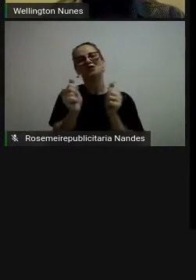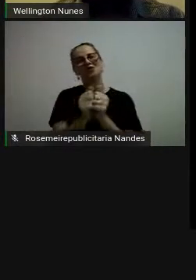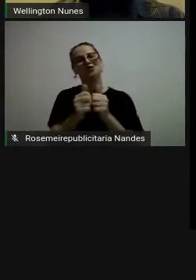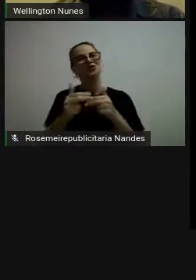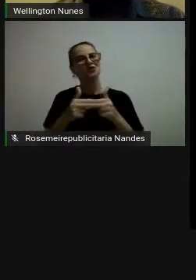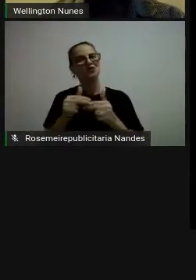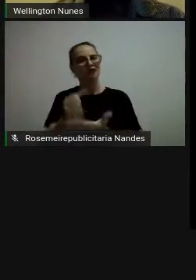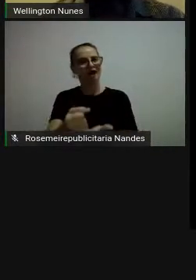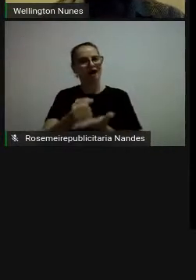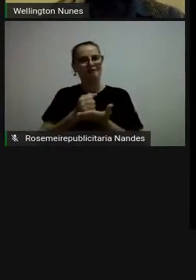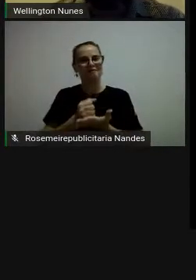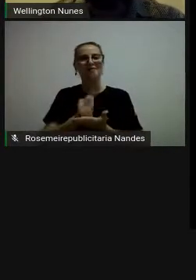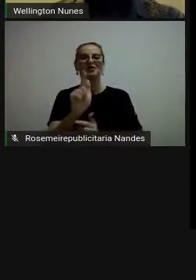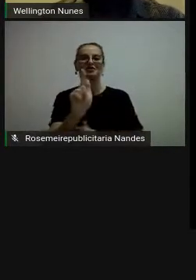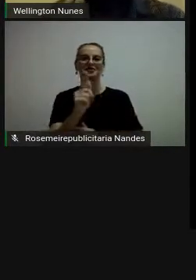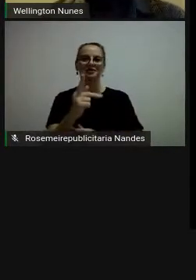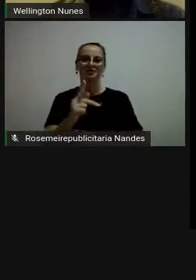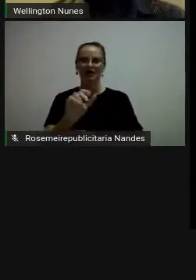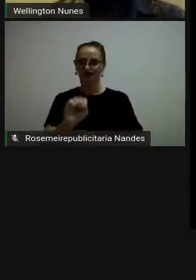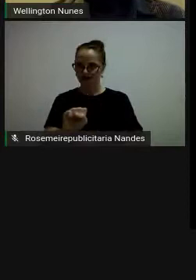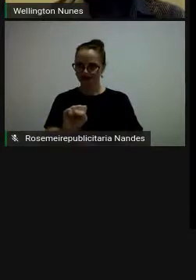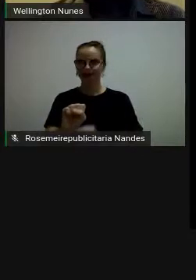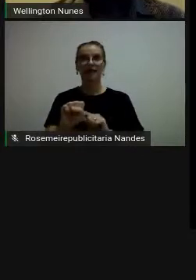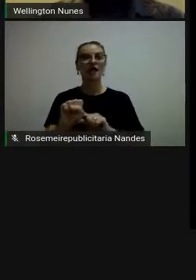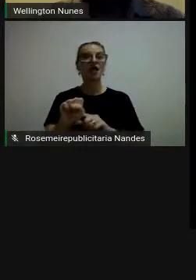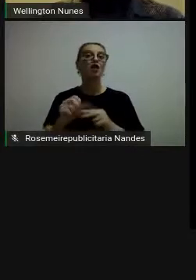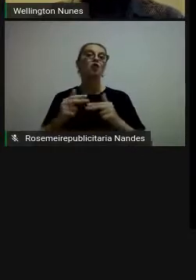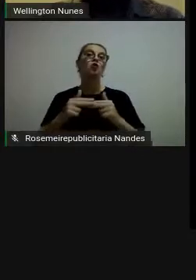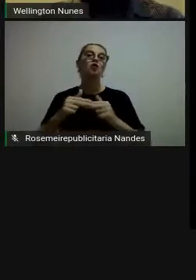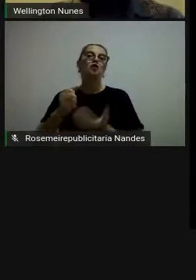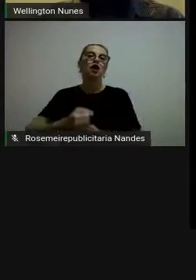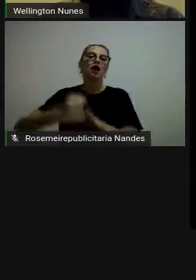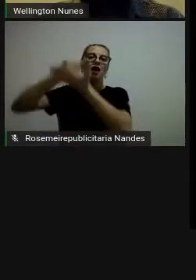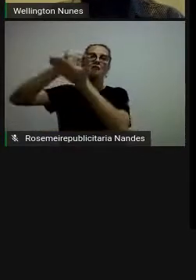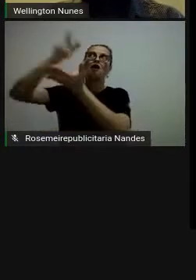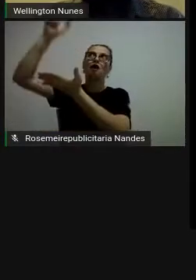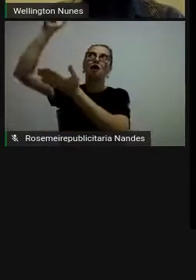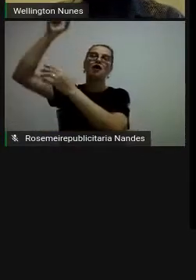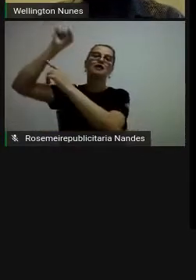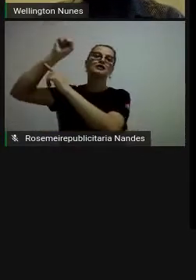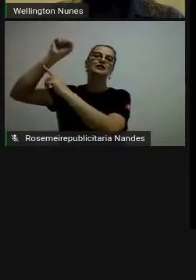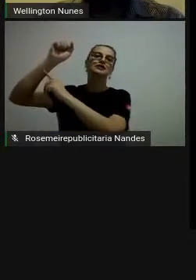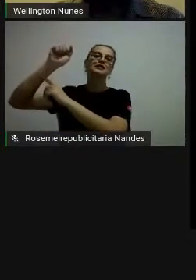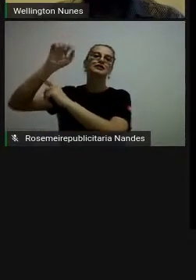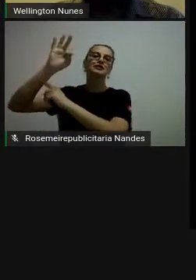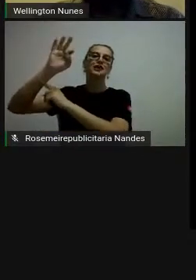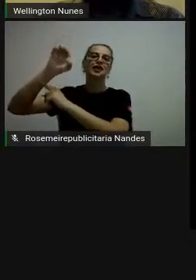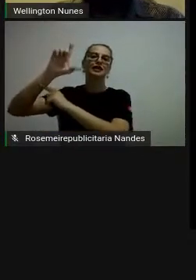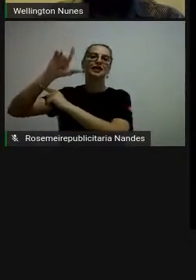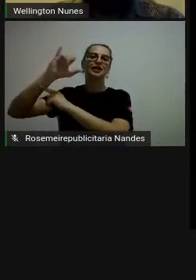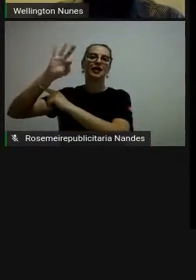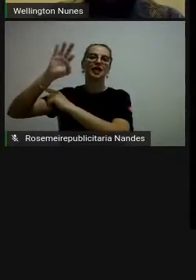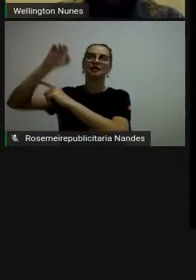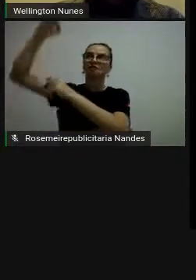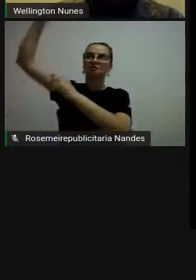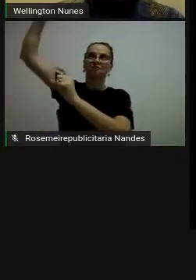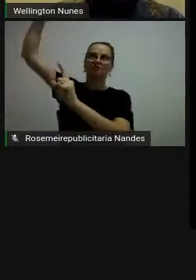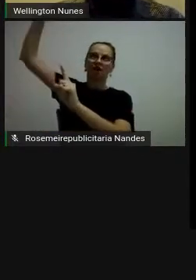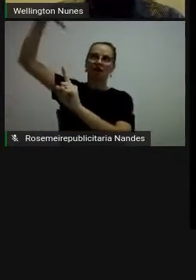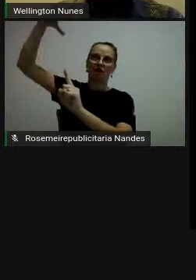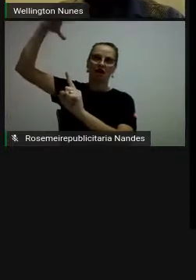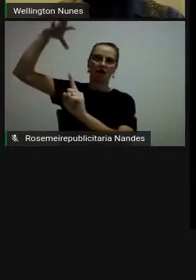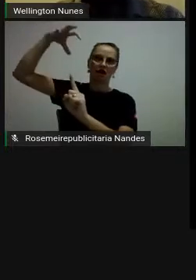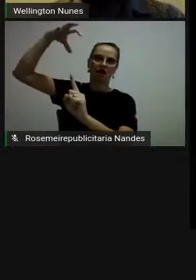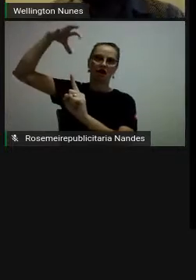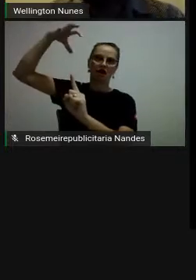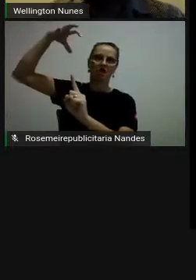aparelho, ele é triangulado por satélites, que possibilitam, então, acessar esses dados. E olha